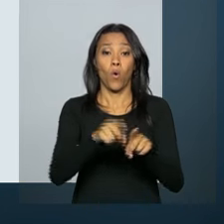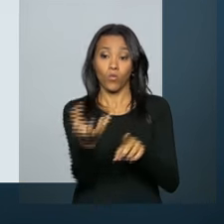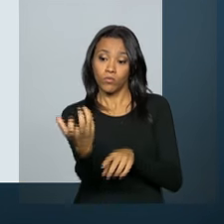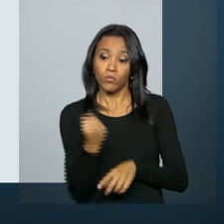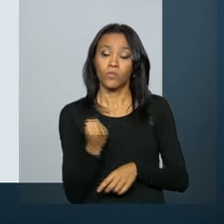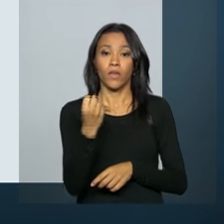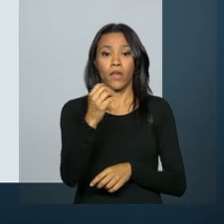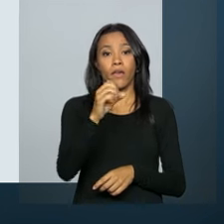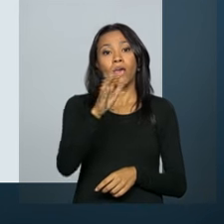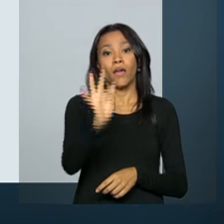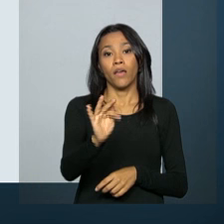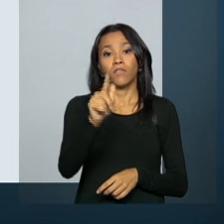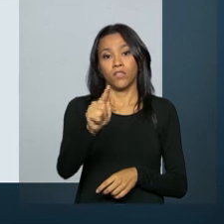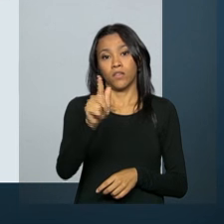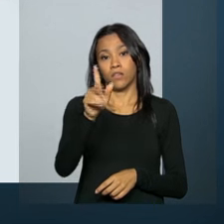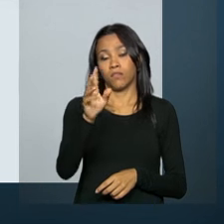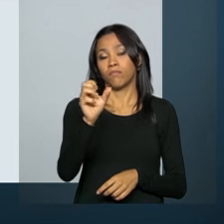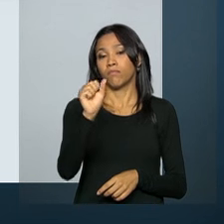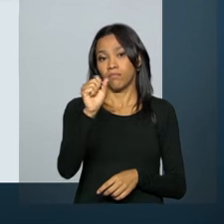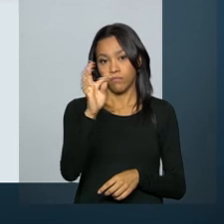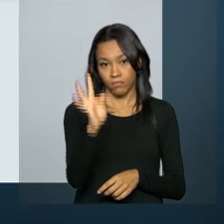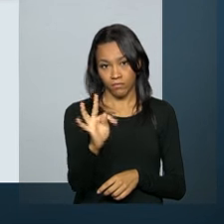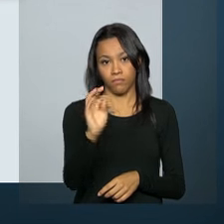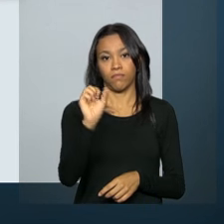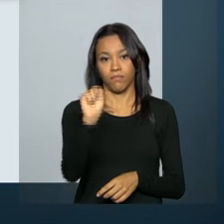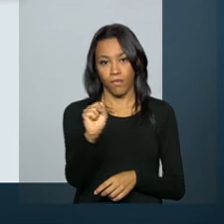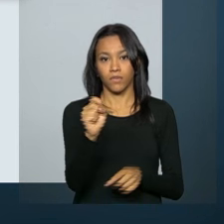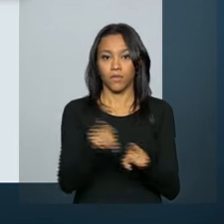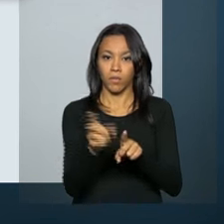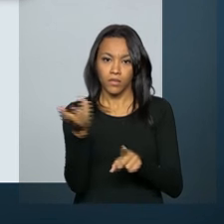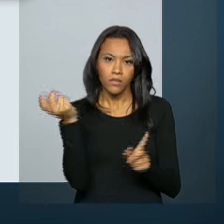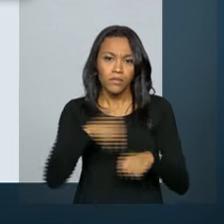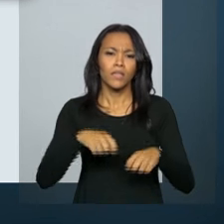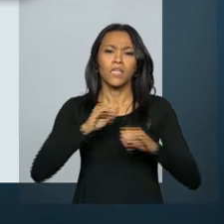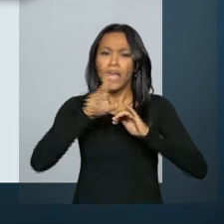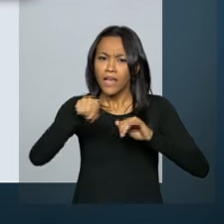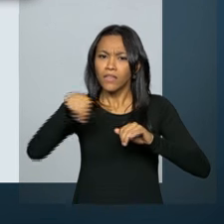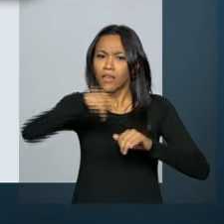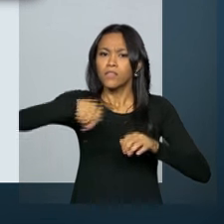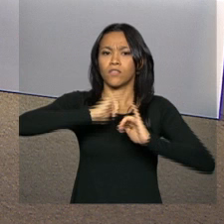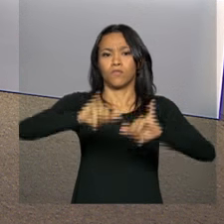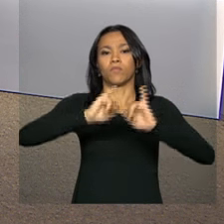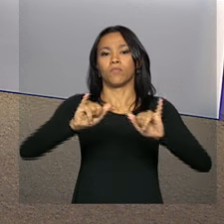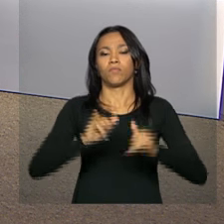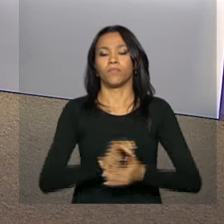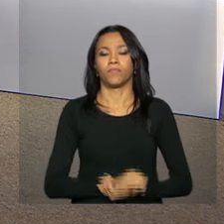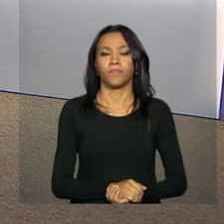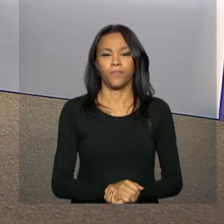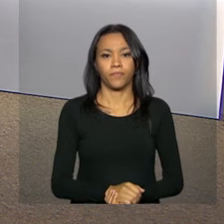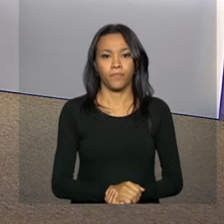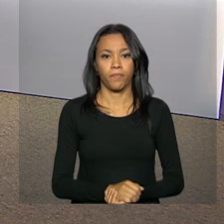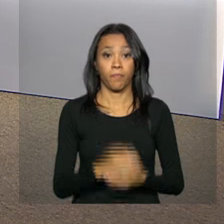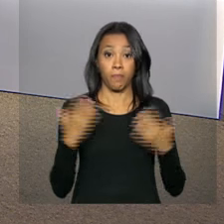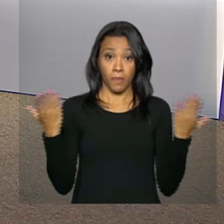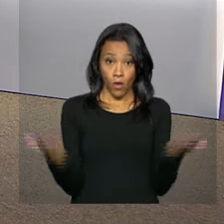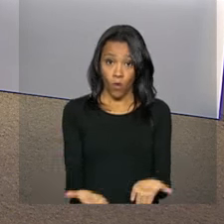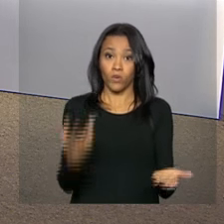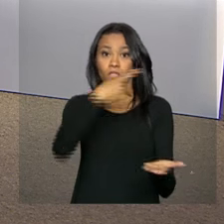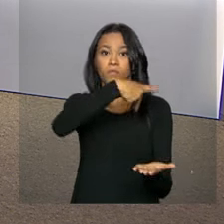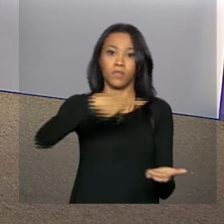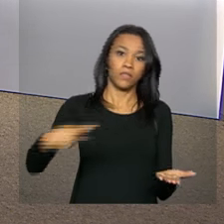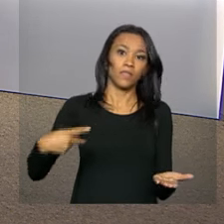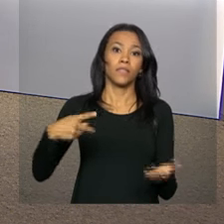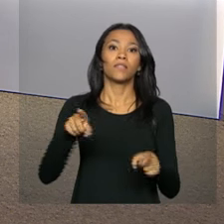uso do rascunho não é obrigatório mas auxilia o contribuinte na declaração de renda e de despesas hoje a presidenta do